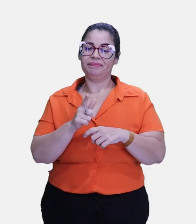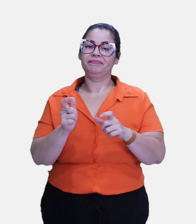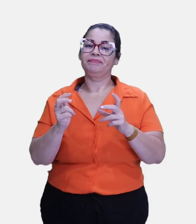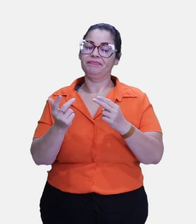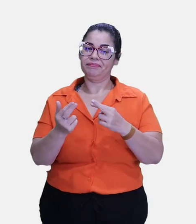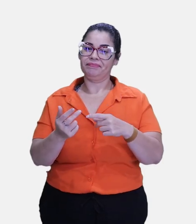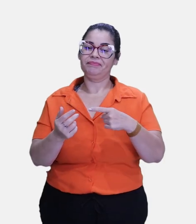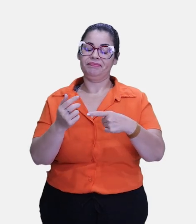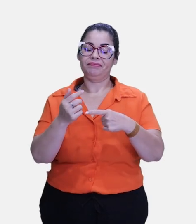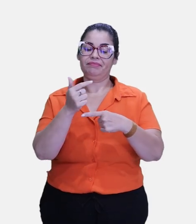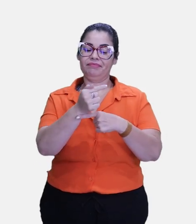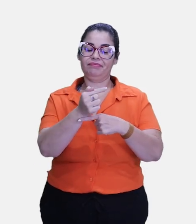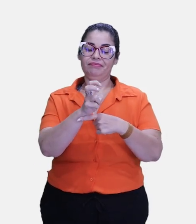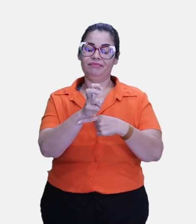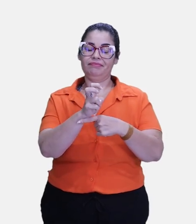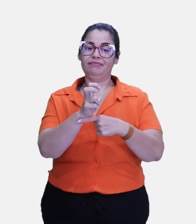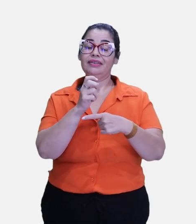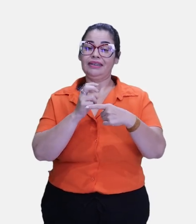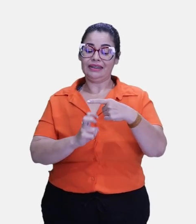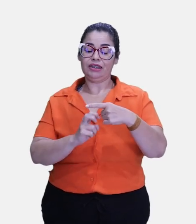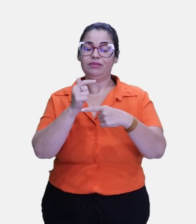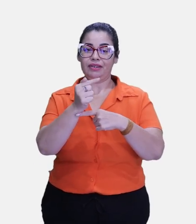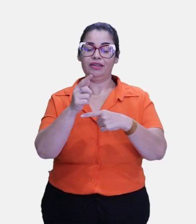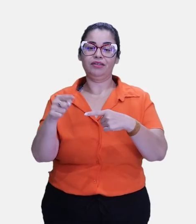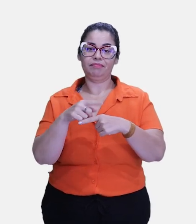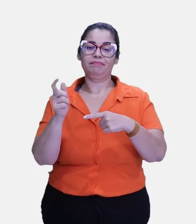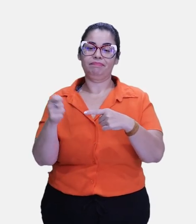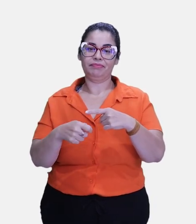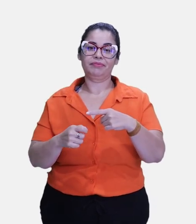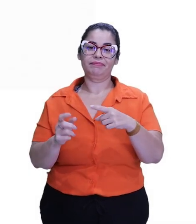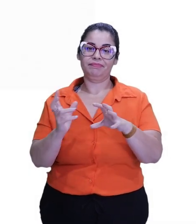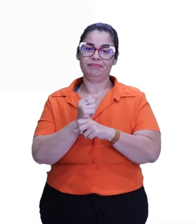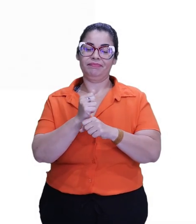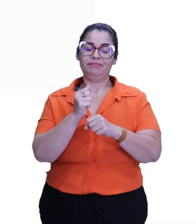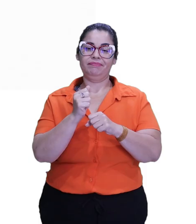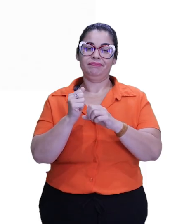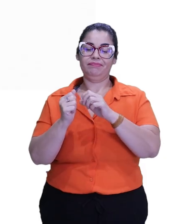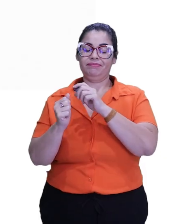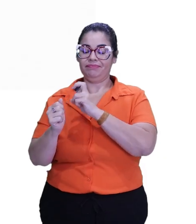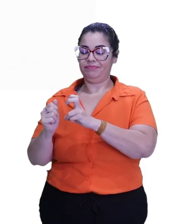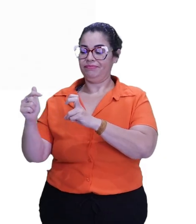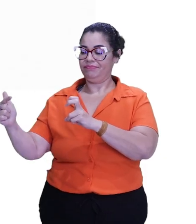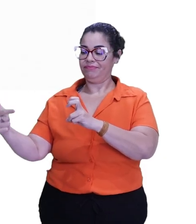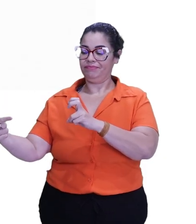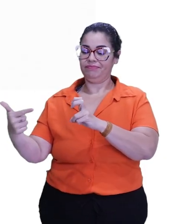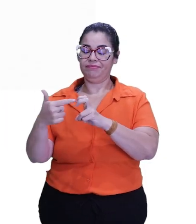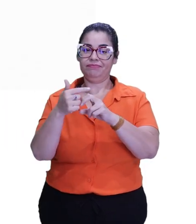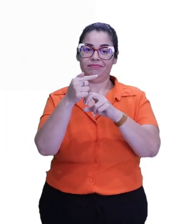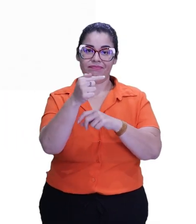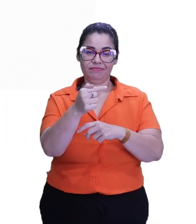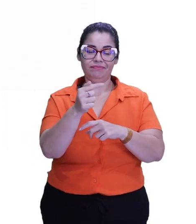dividido igual ao primeiro, dos quais destacamos apenas 2 partes. Agora vamos ver